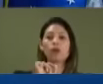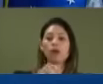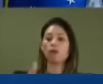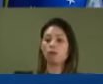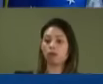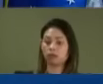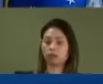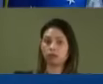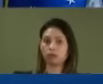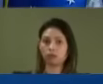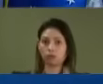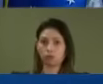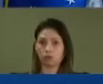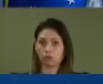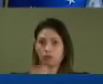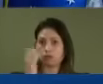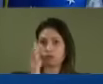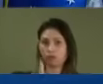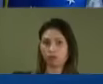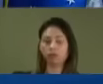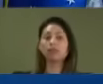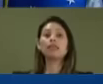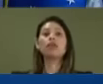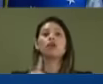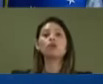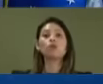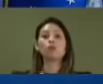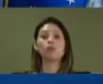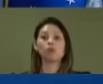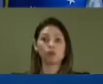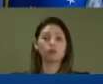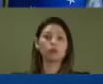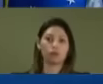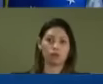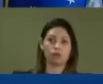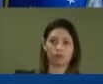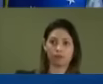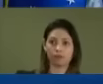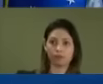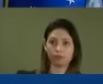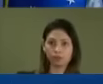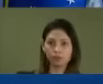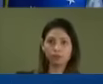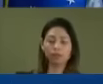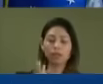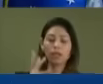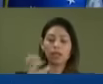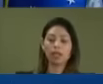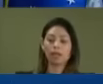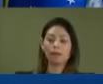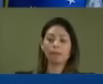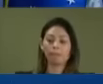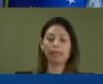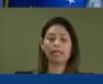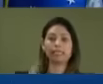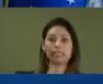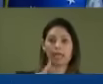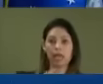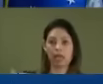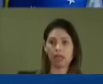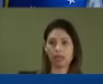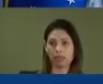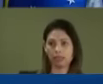da população a produtos financeiros e postais. Para concluir, a estratégia